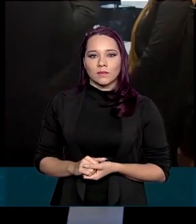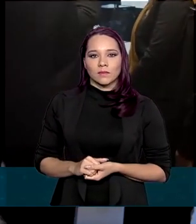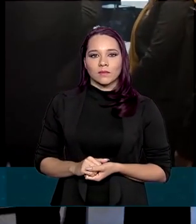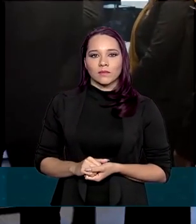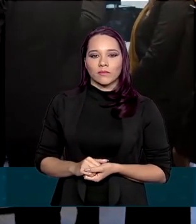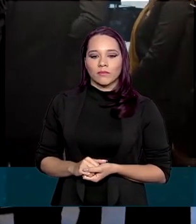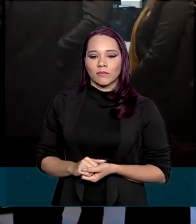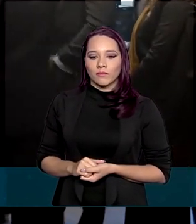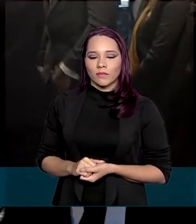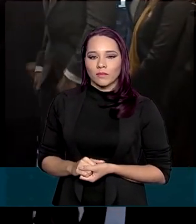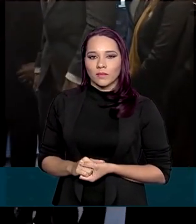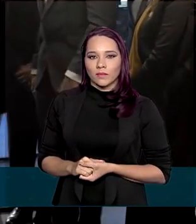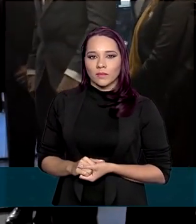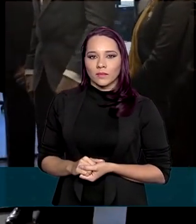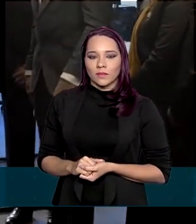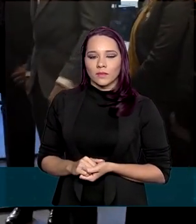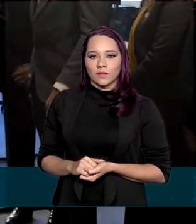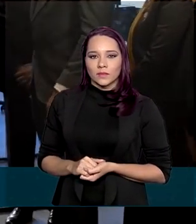Ministro.